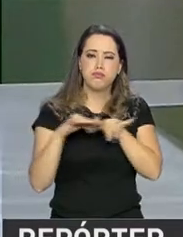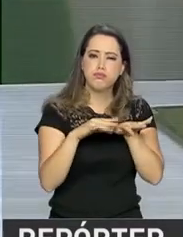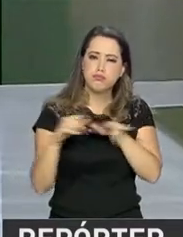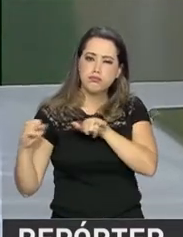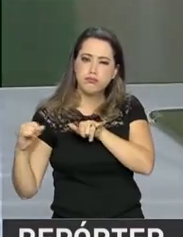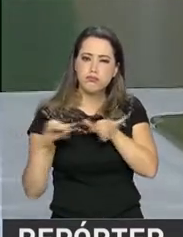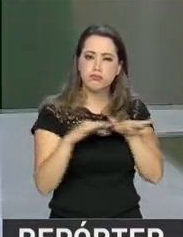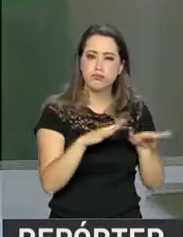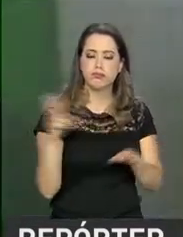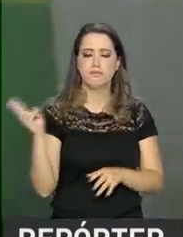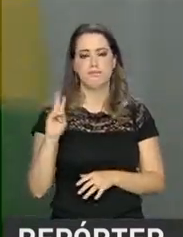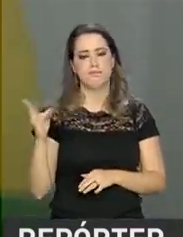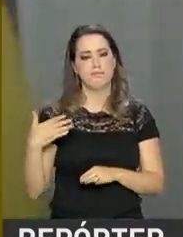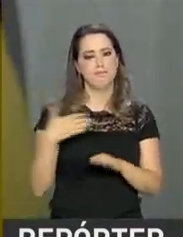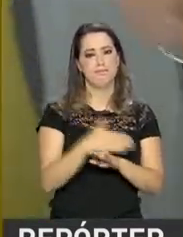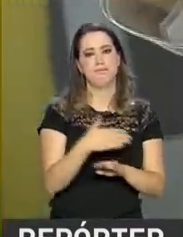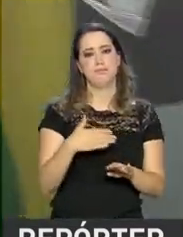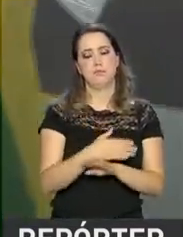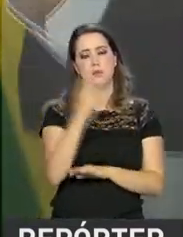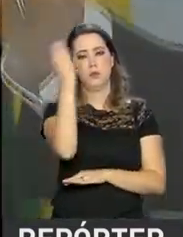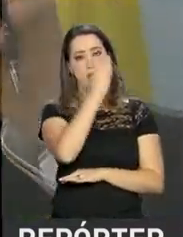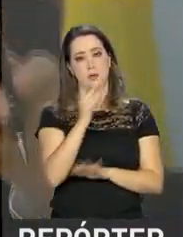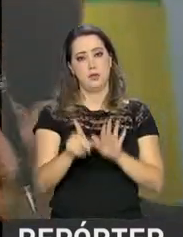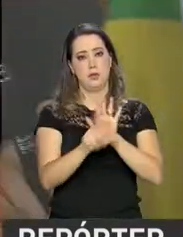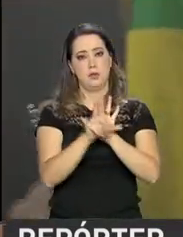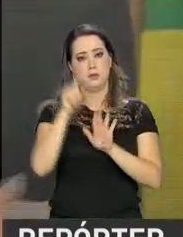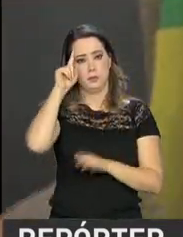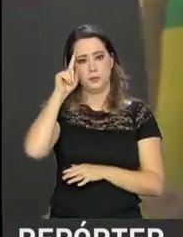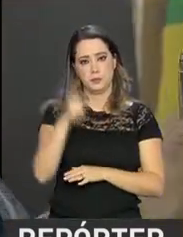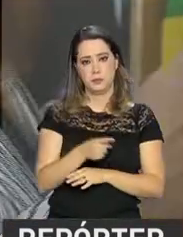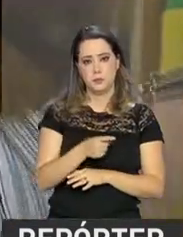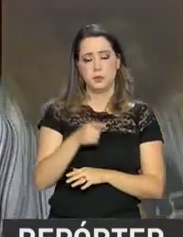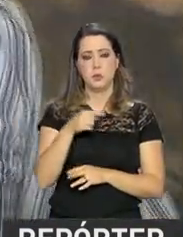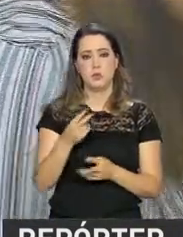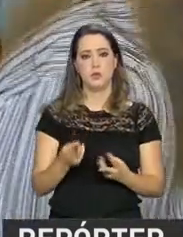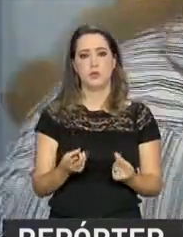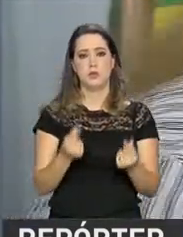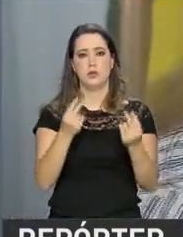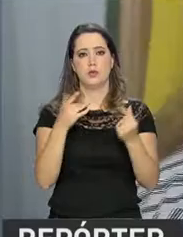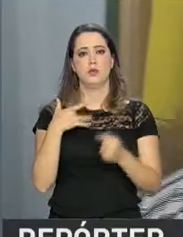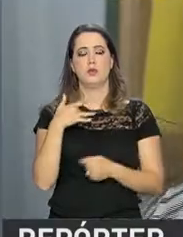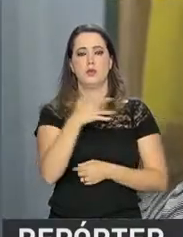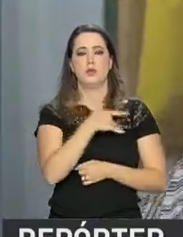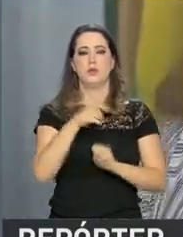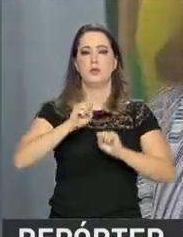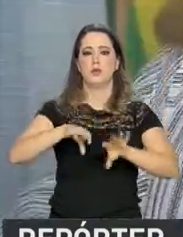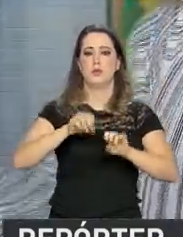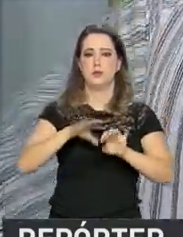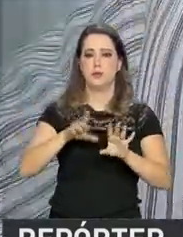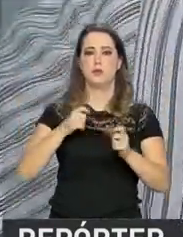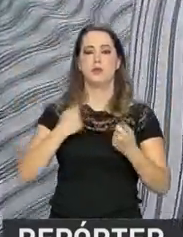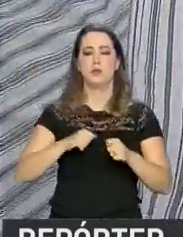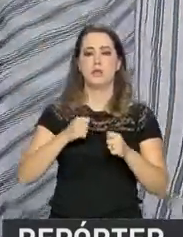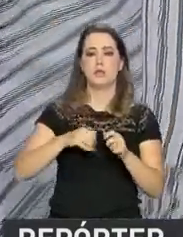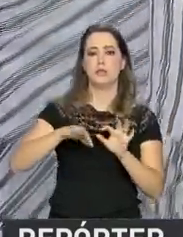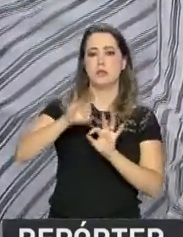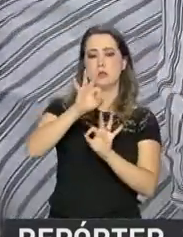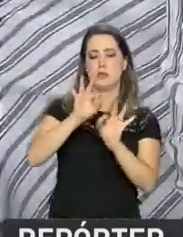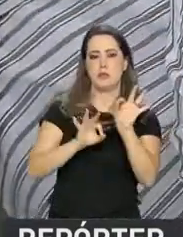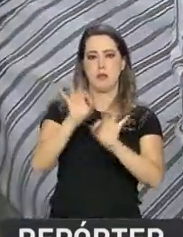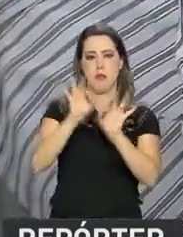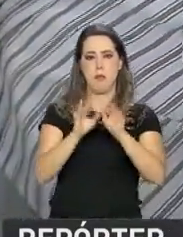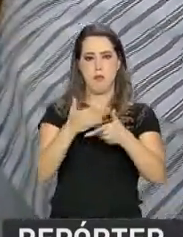pelo fluxo migratório de venezuelanos a lei estabelece que o volume dos recursos para saúde educação vai ser